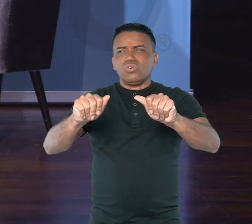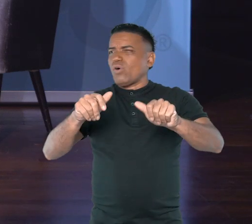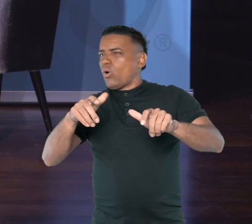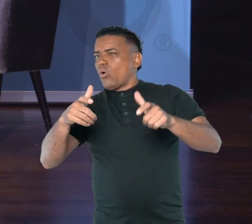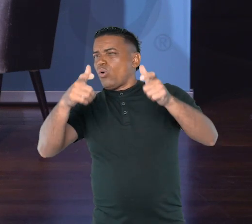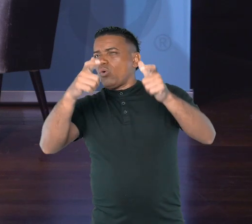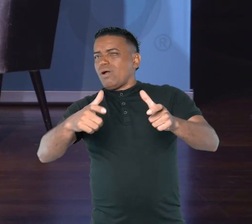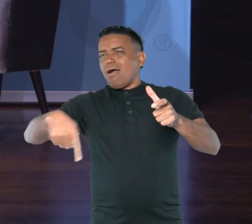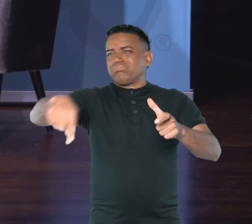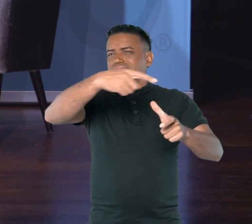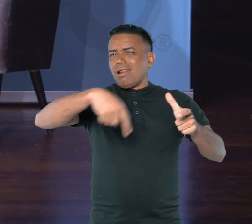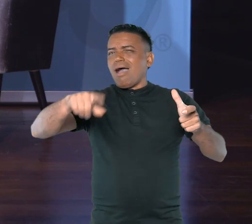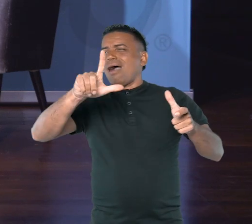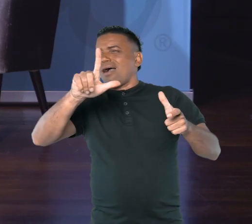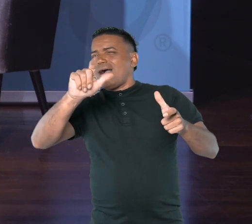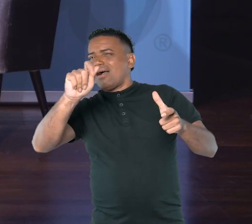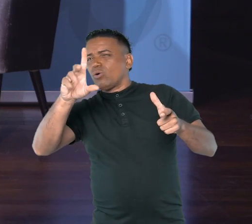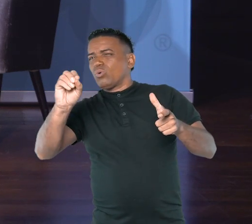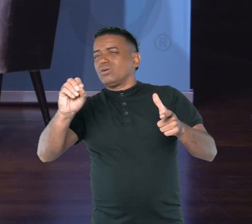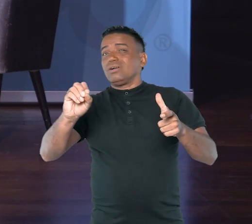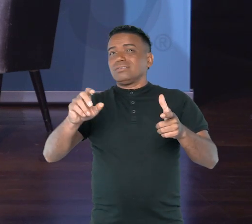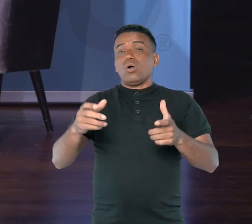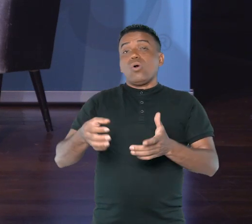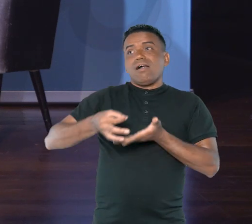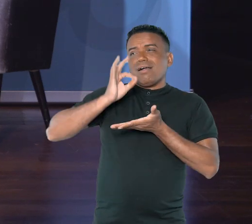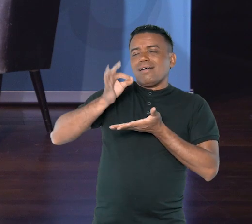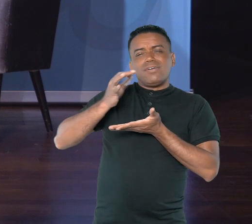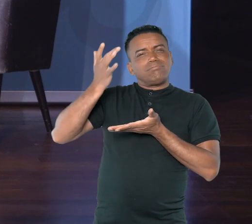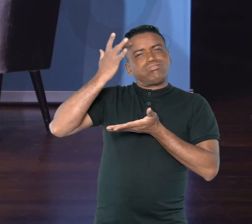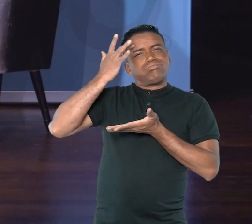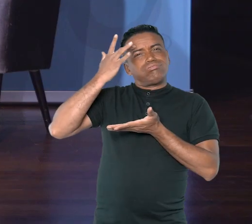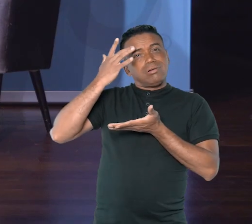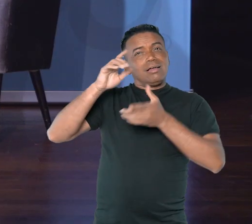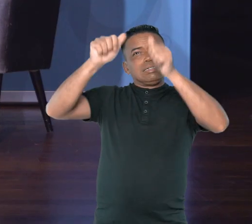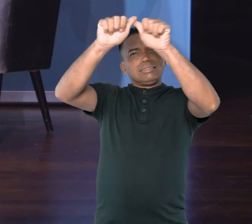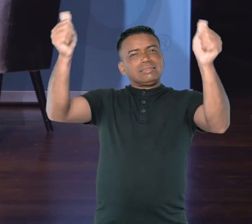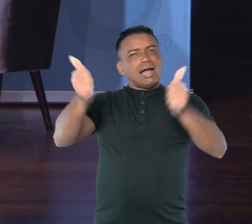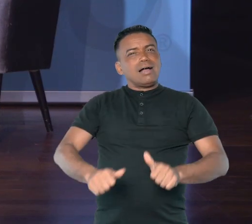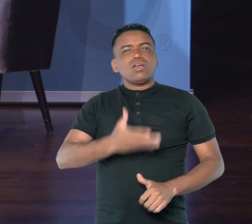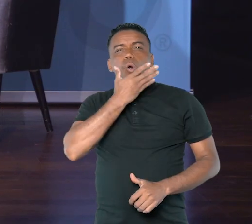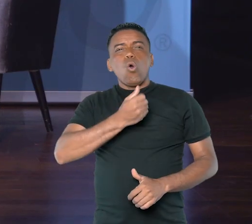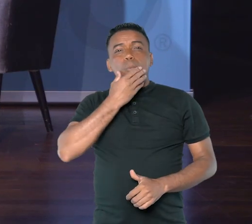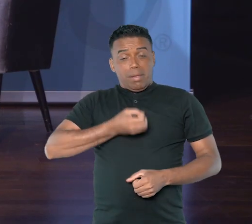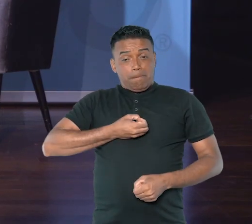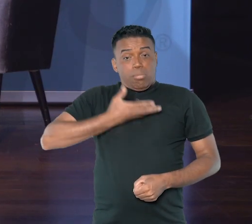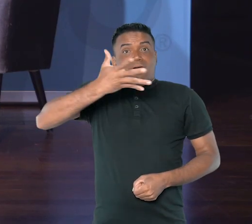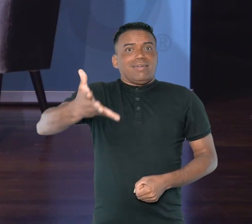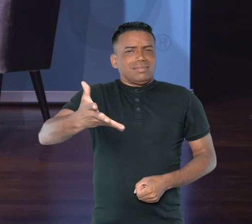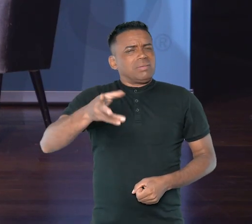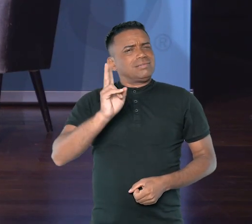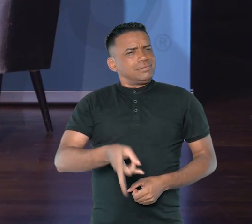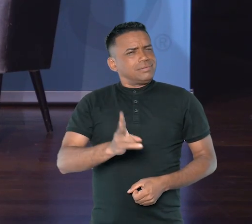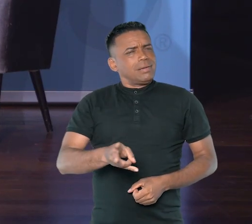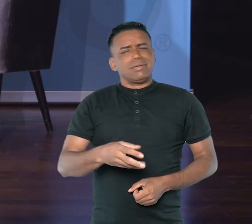velho conhecido, chego ao café centenário que ostenta a estátua do poeta. Já o encontrei outras vezes, mas há sempre algo nesse